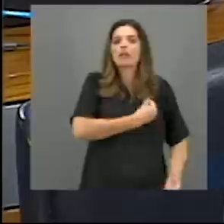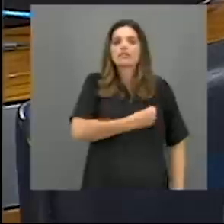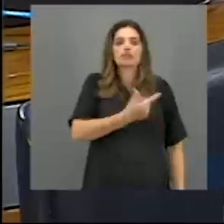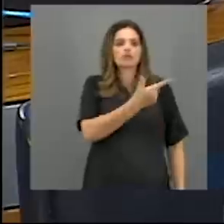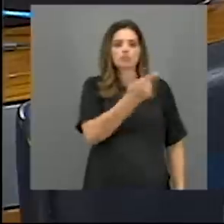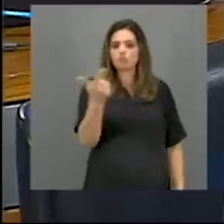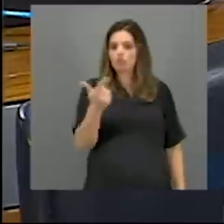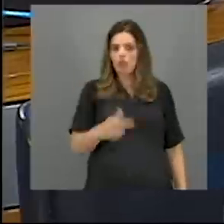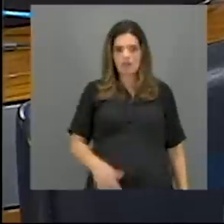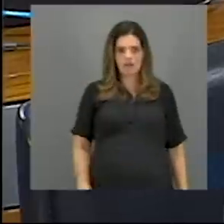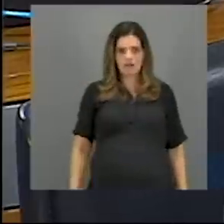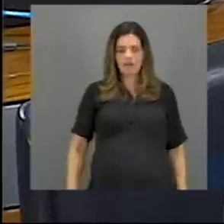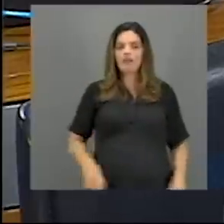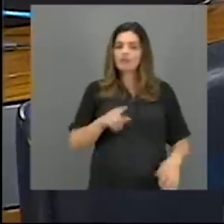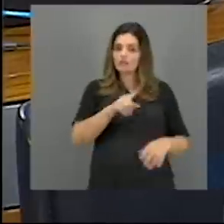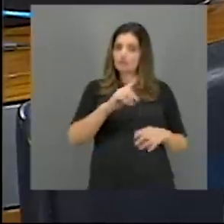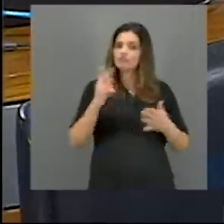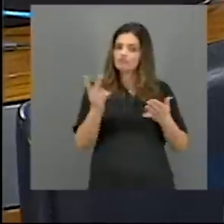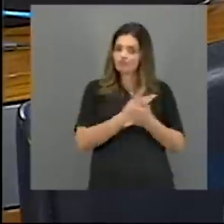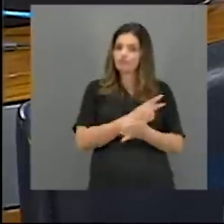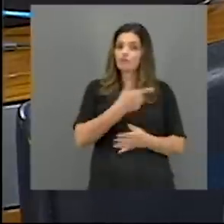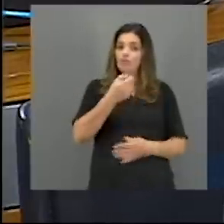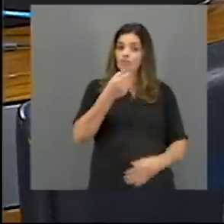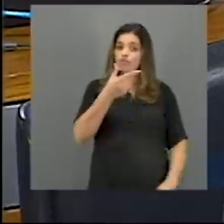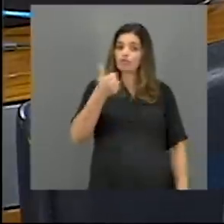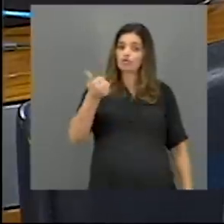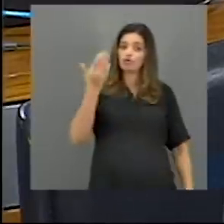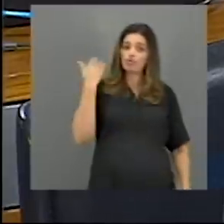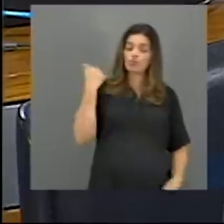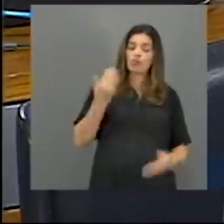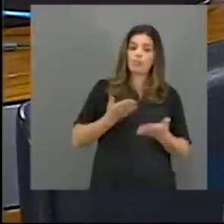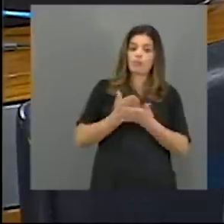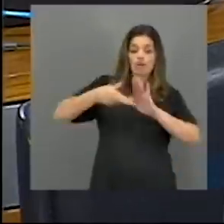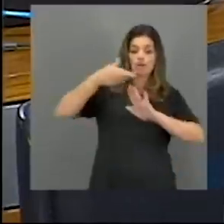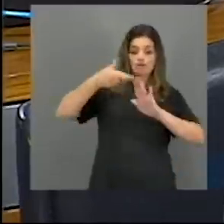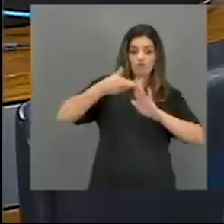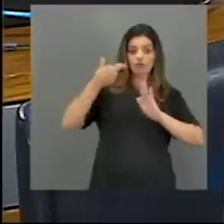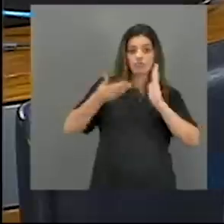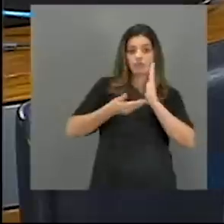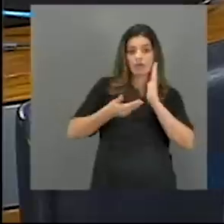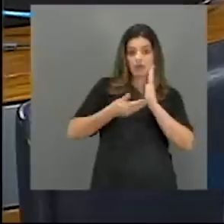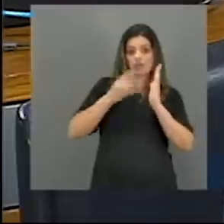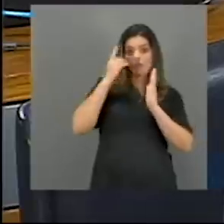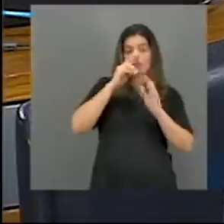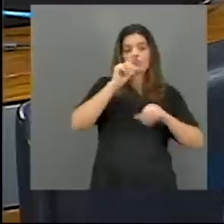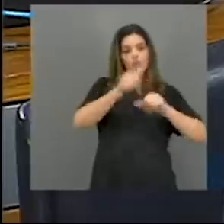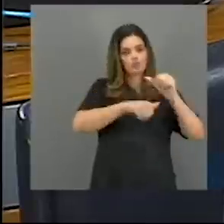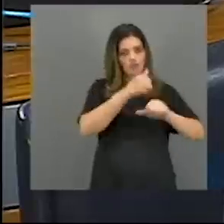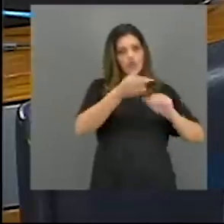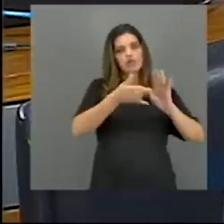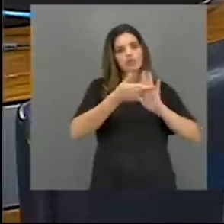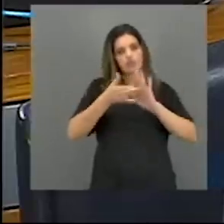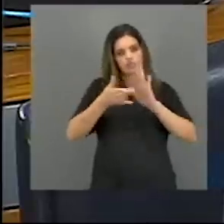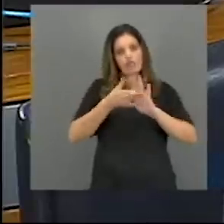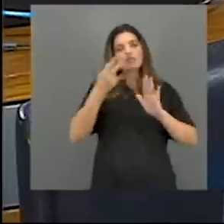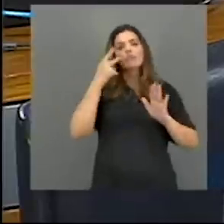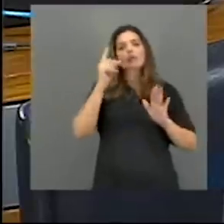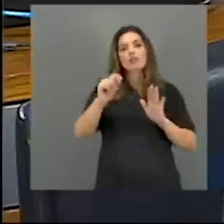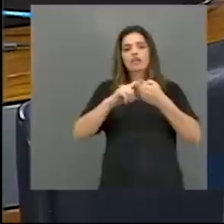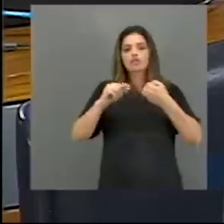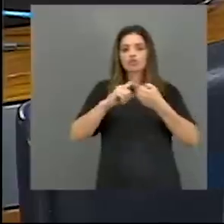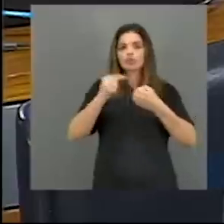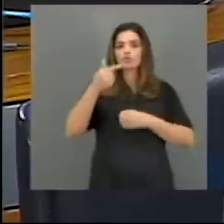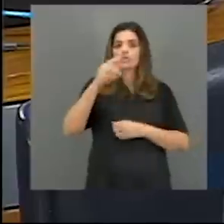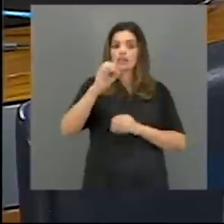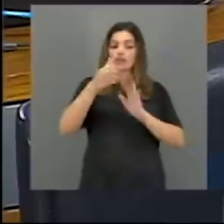seguinte. Essa questão é tão sensível que em 2021 foi aprovada uma resolução na Câmara dos Deputados alterando seu regimento interno para dispor em seu artigo